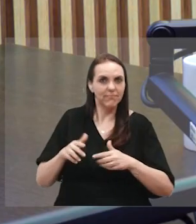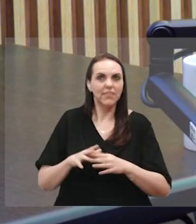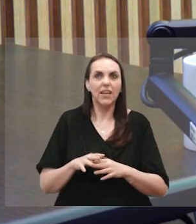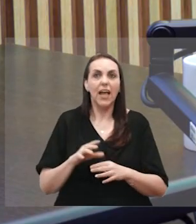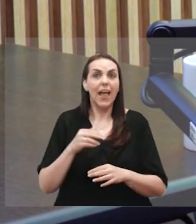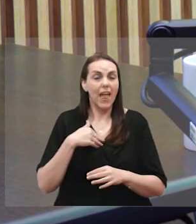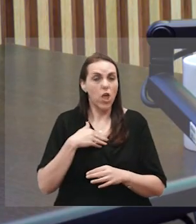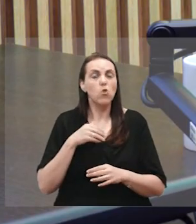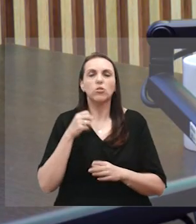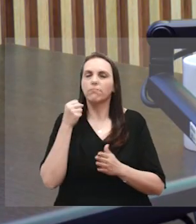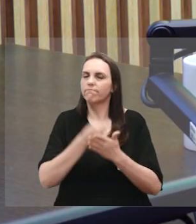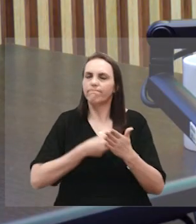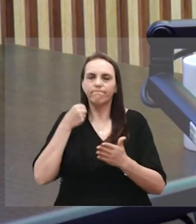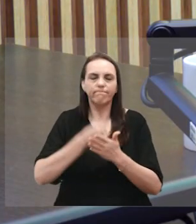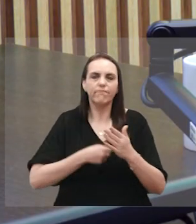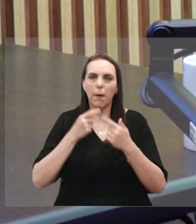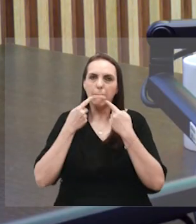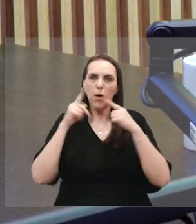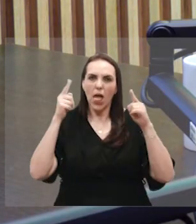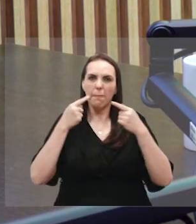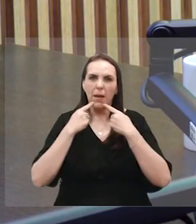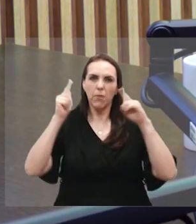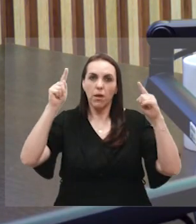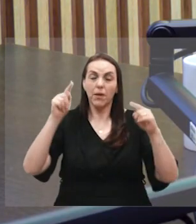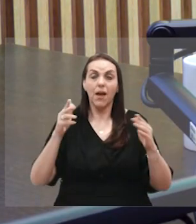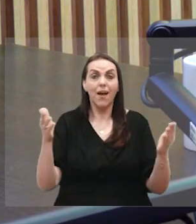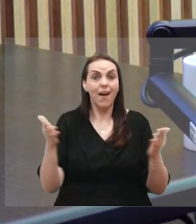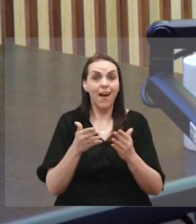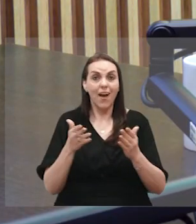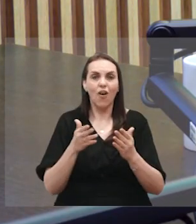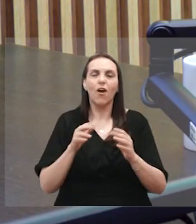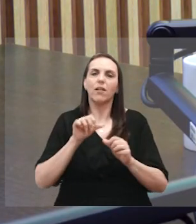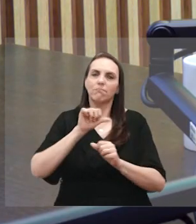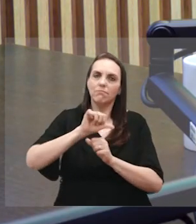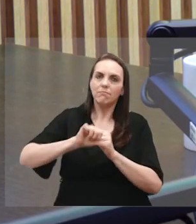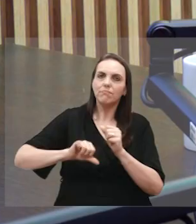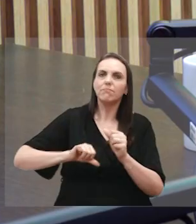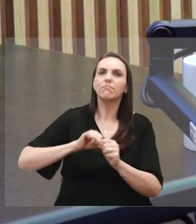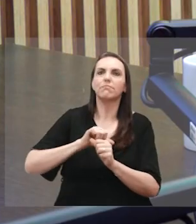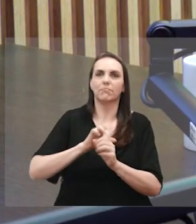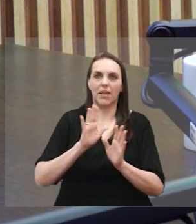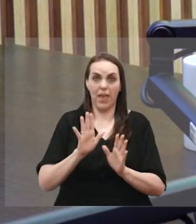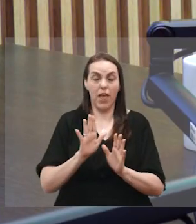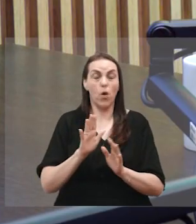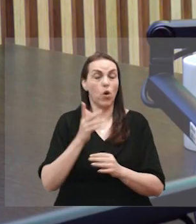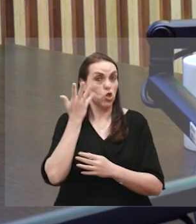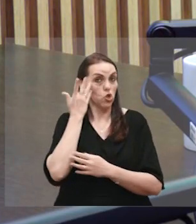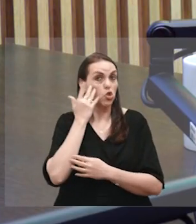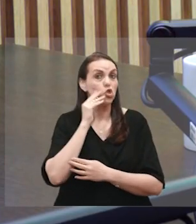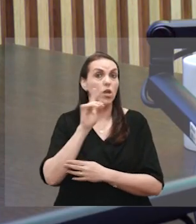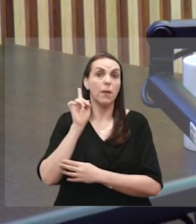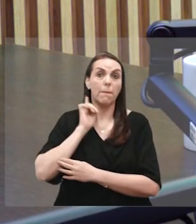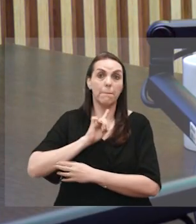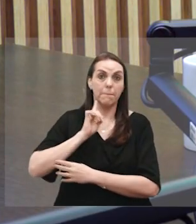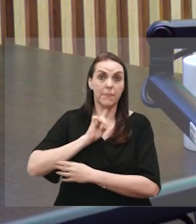usar essa palavra. Eu batia só na polêmica. E agora a gente vem numa nova roupagem, tá? Eu passei alguns dias em Minas Gerais com o Nicolas Ferreira, o deputado mais